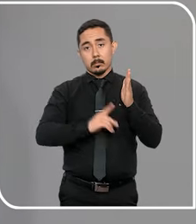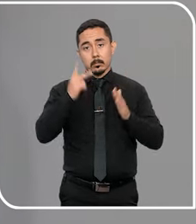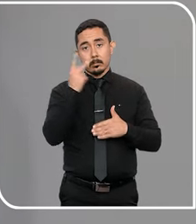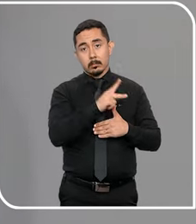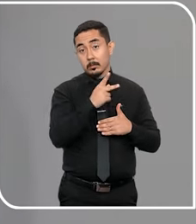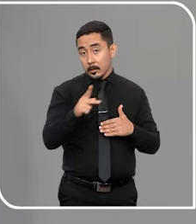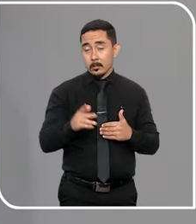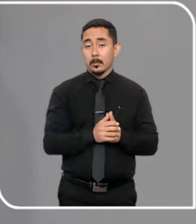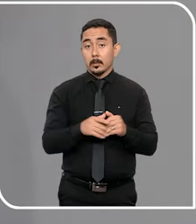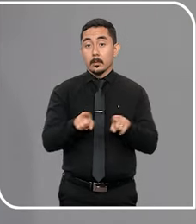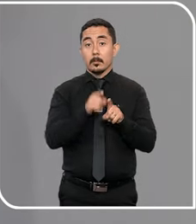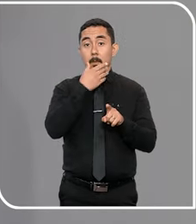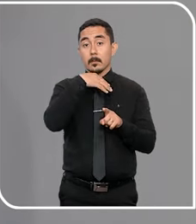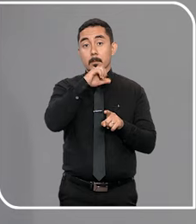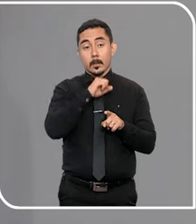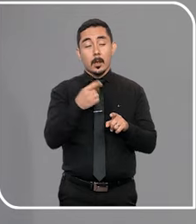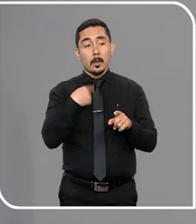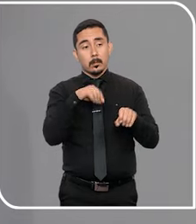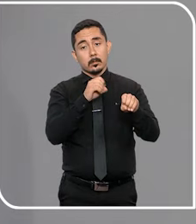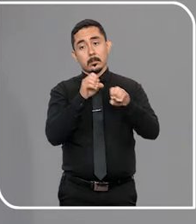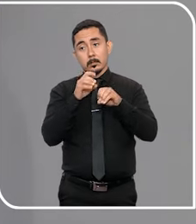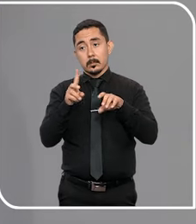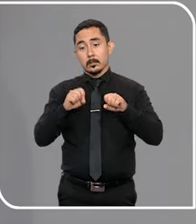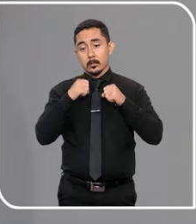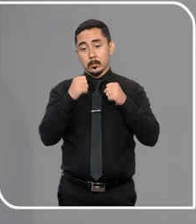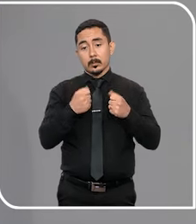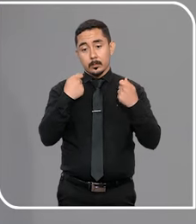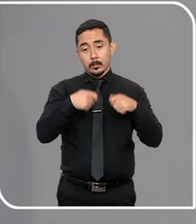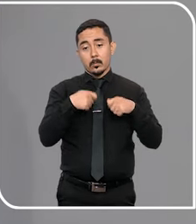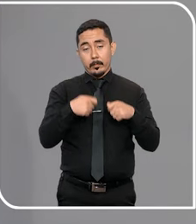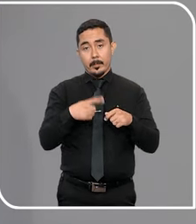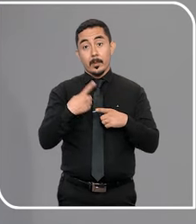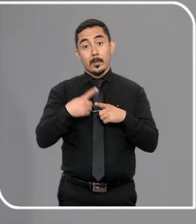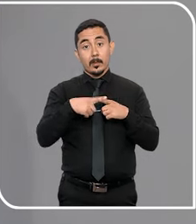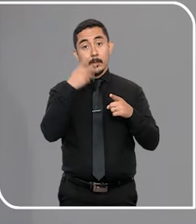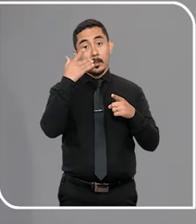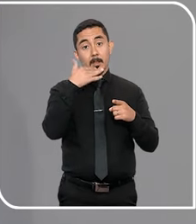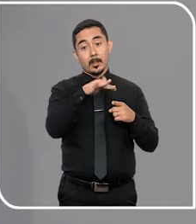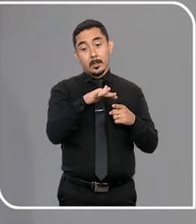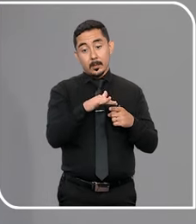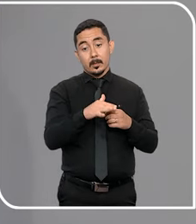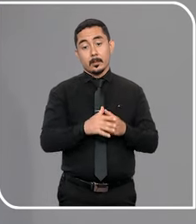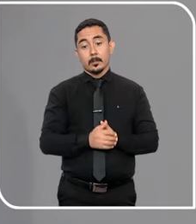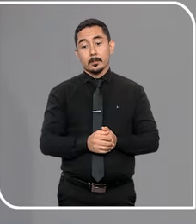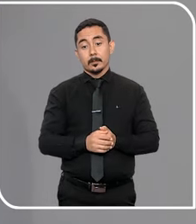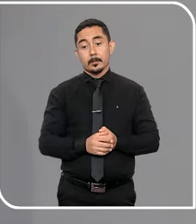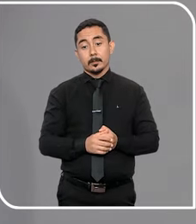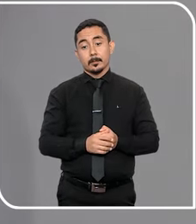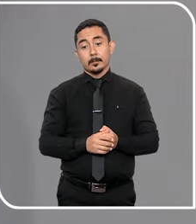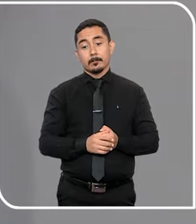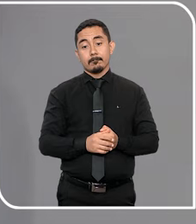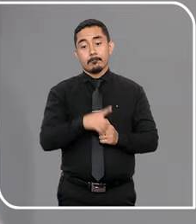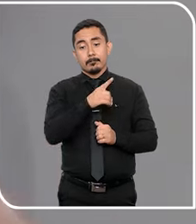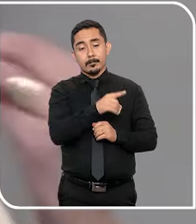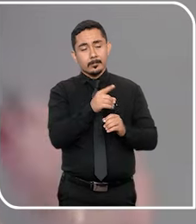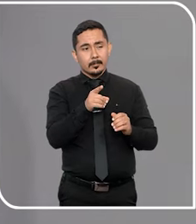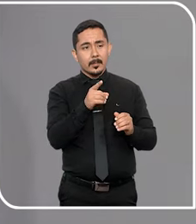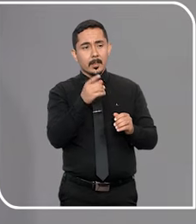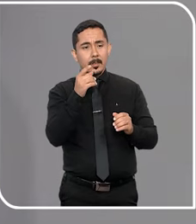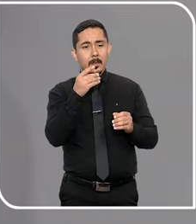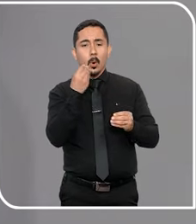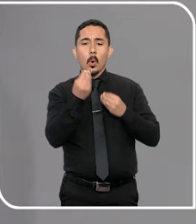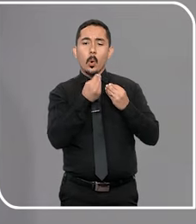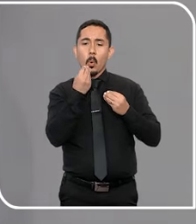né que eu venho trazer pros pais hoje em dia porque quando uma criança trata um um um uma